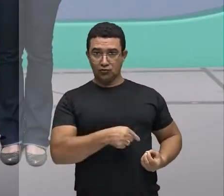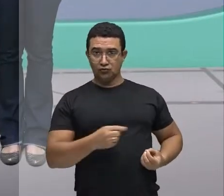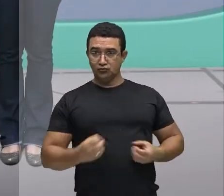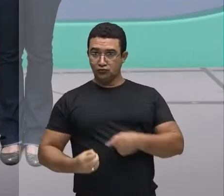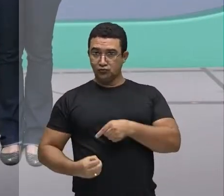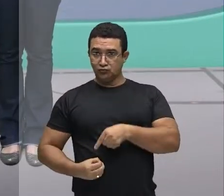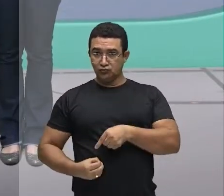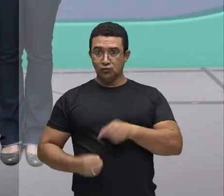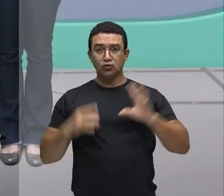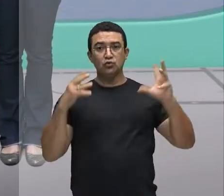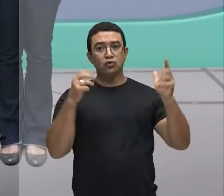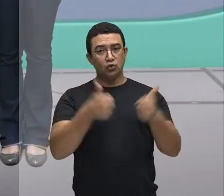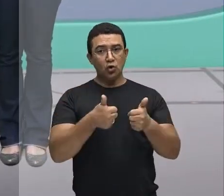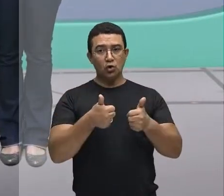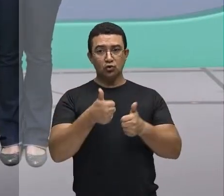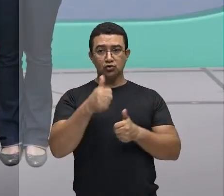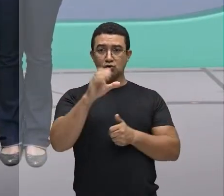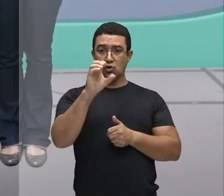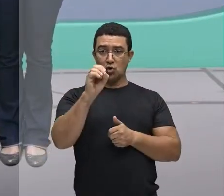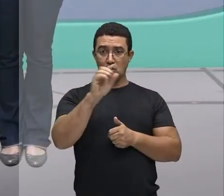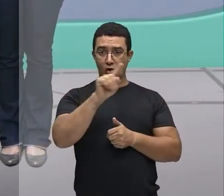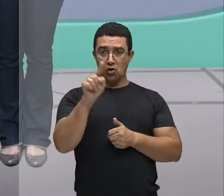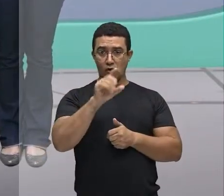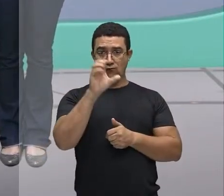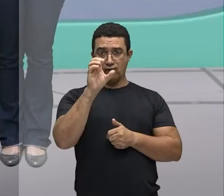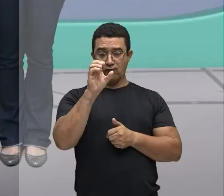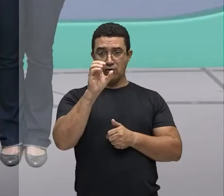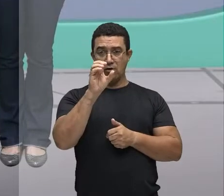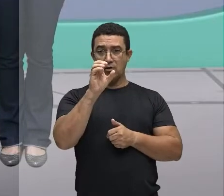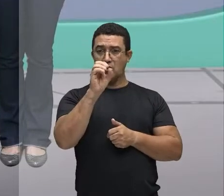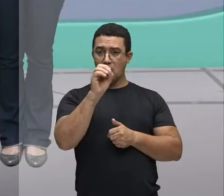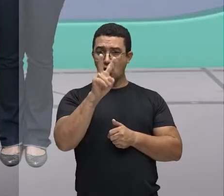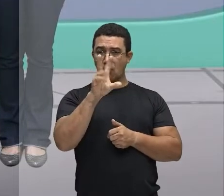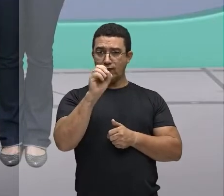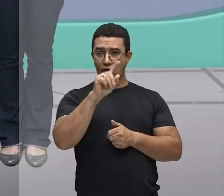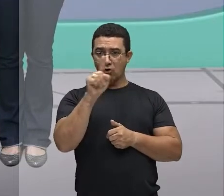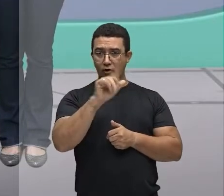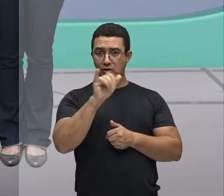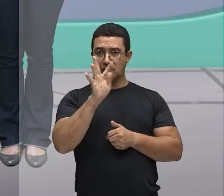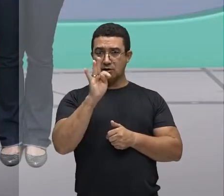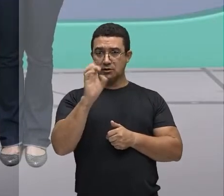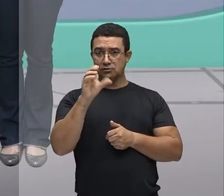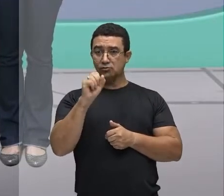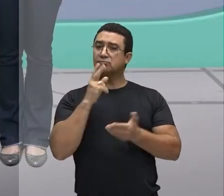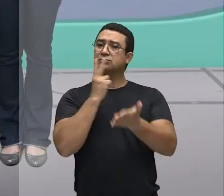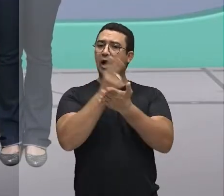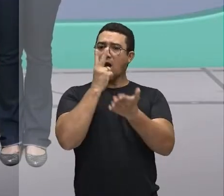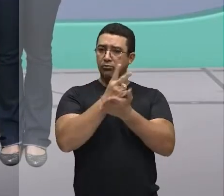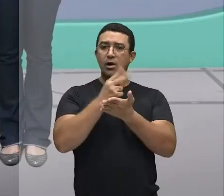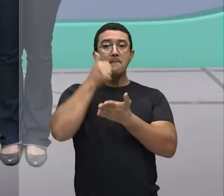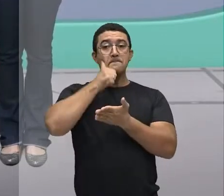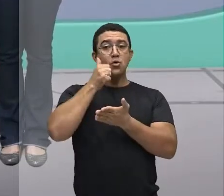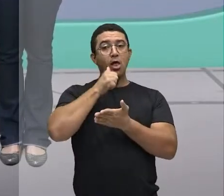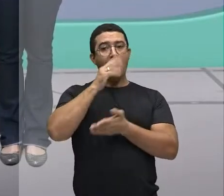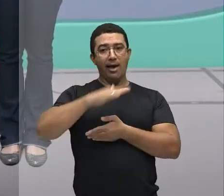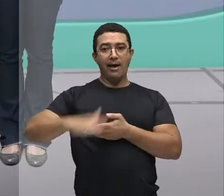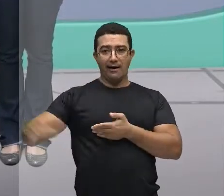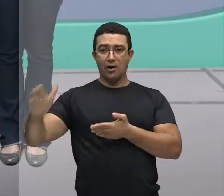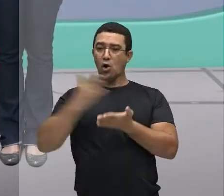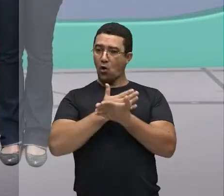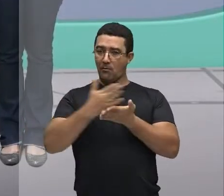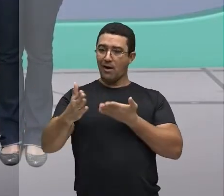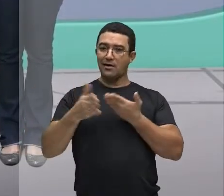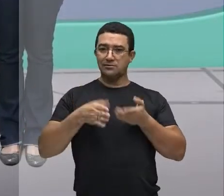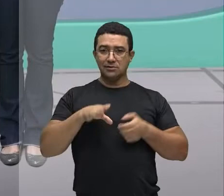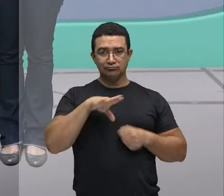ovócitos secundários que serão liberados a cada menstruação da menina ao longo da sua fase reprodutiva.